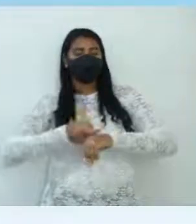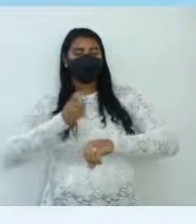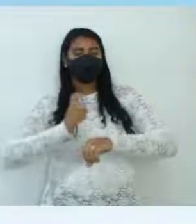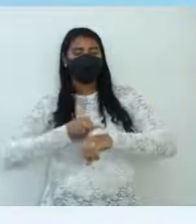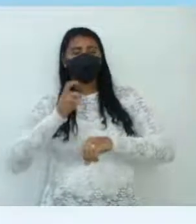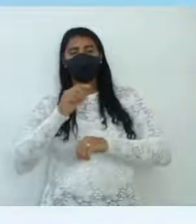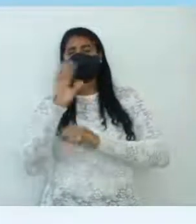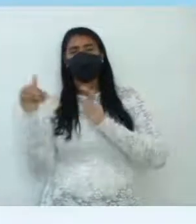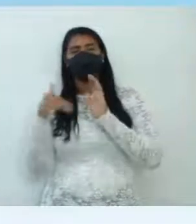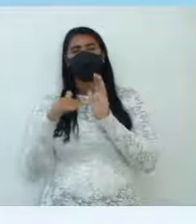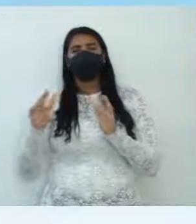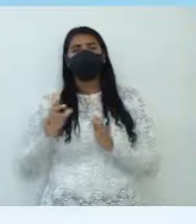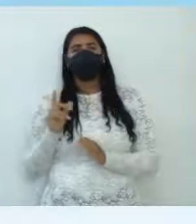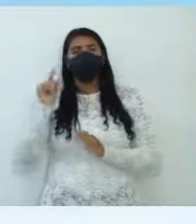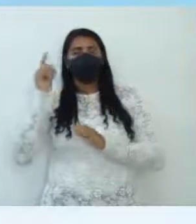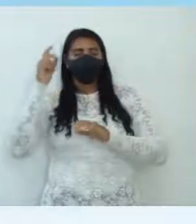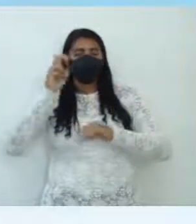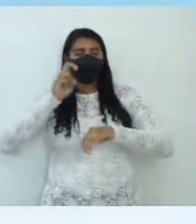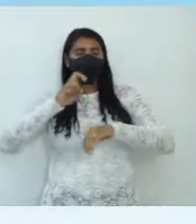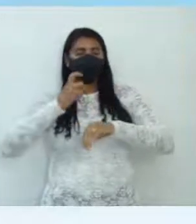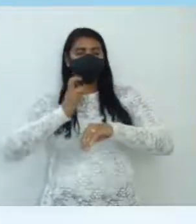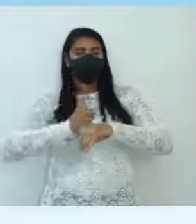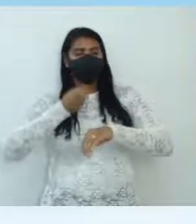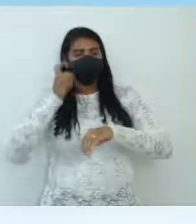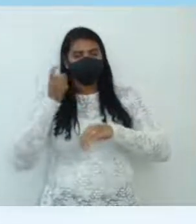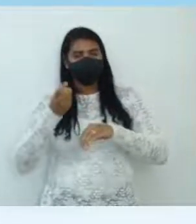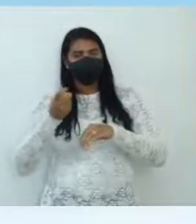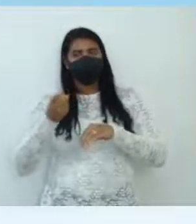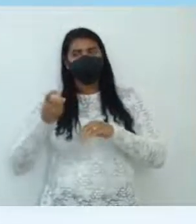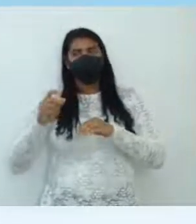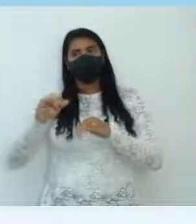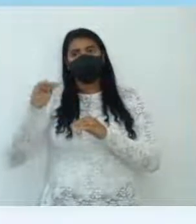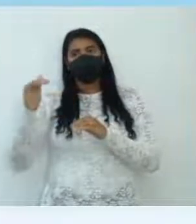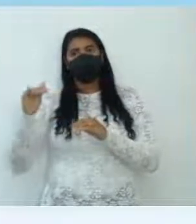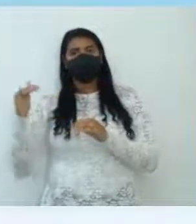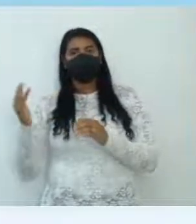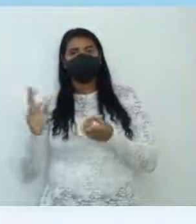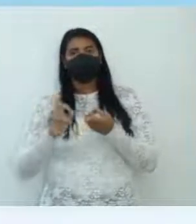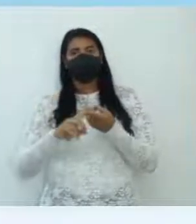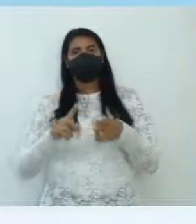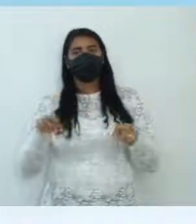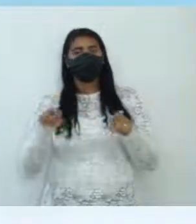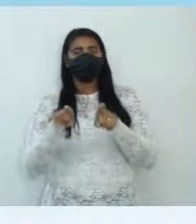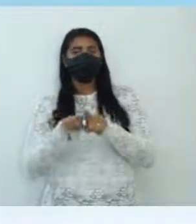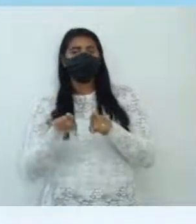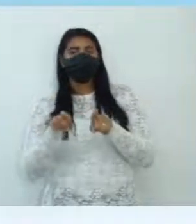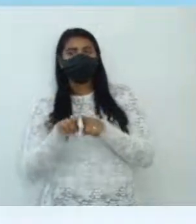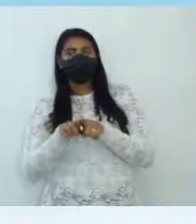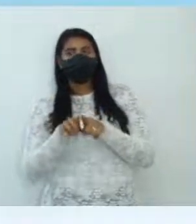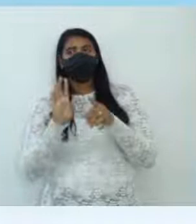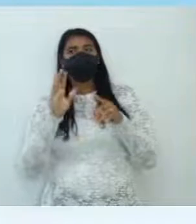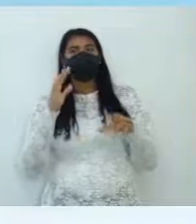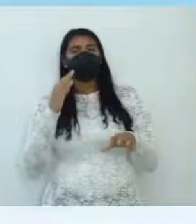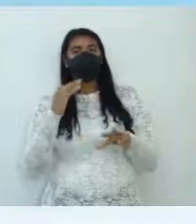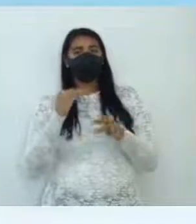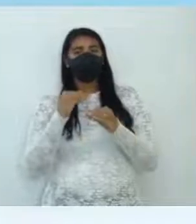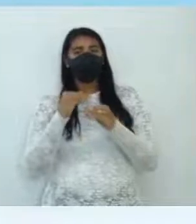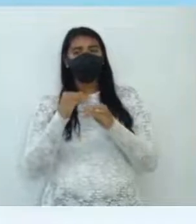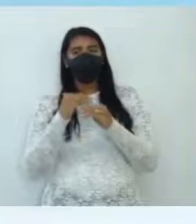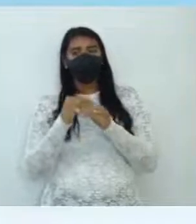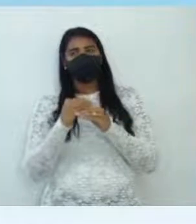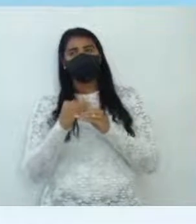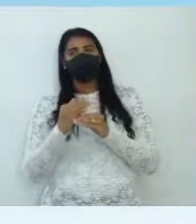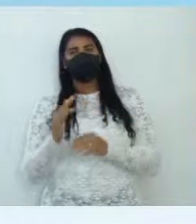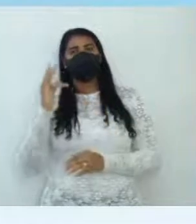e também das formações rochosas que vão compor ali, que compõem a